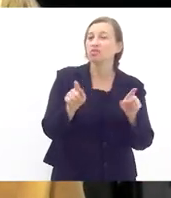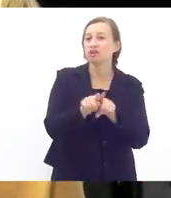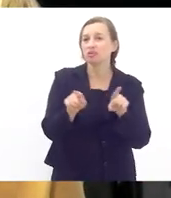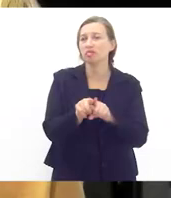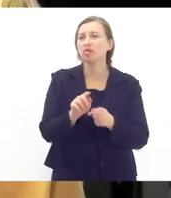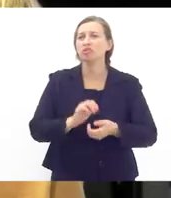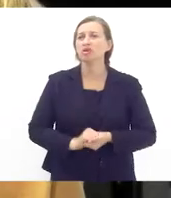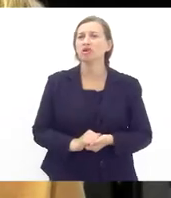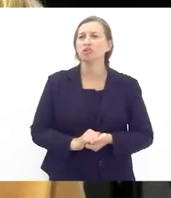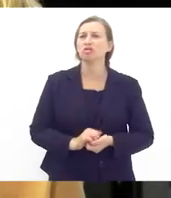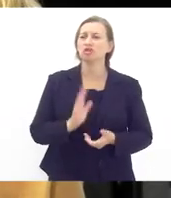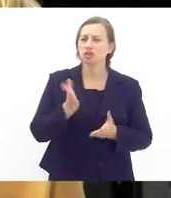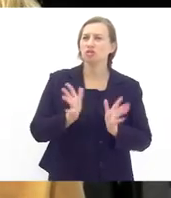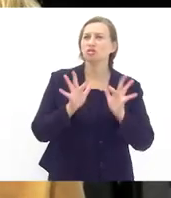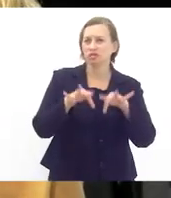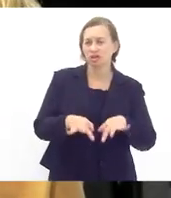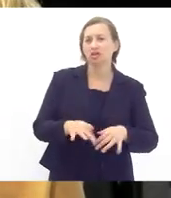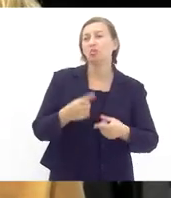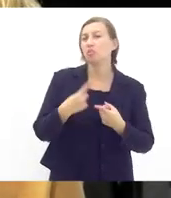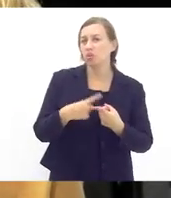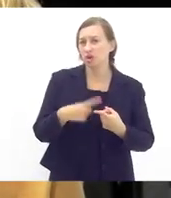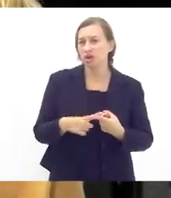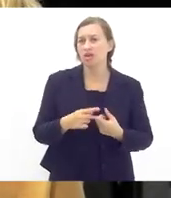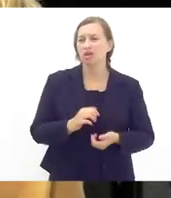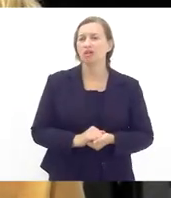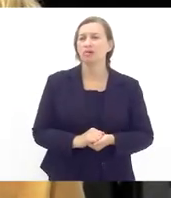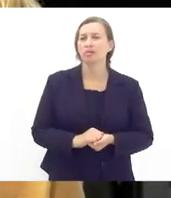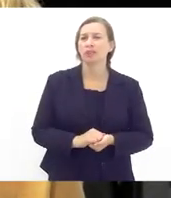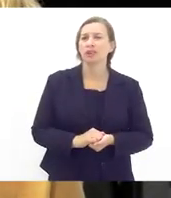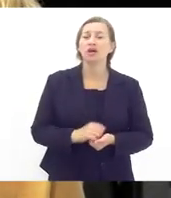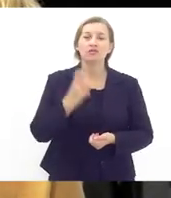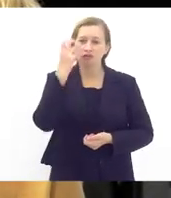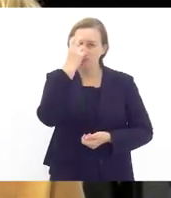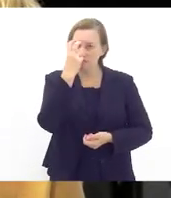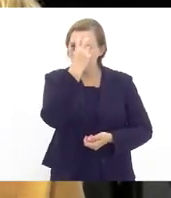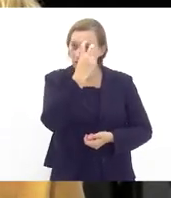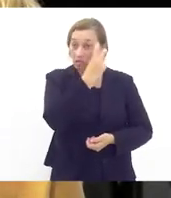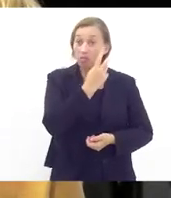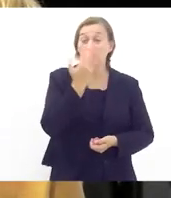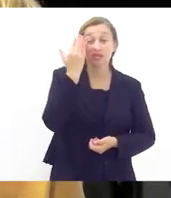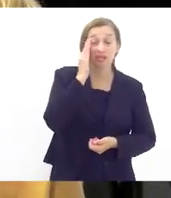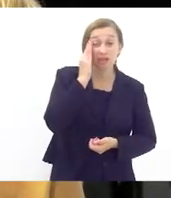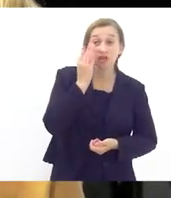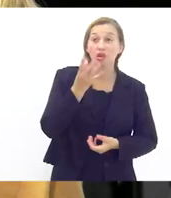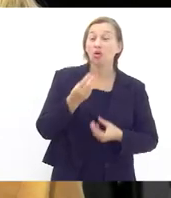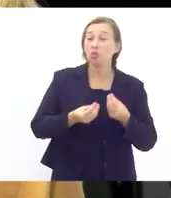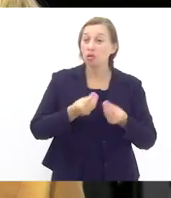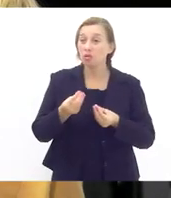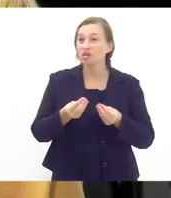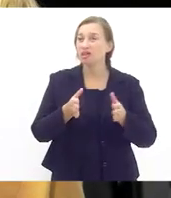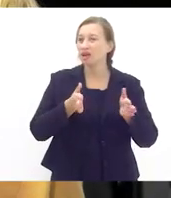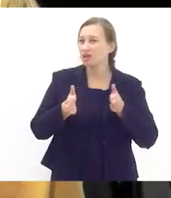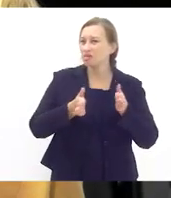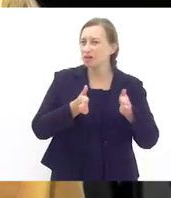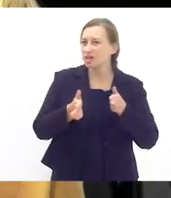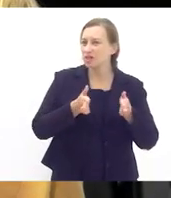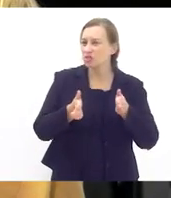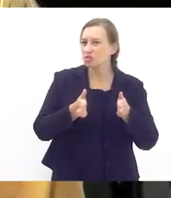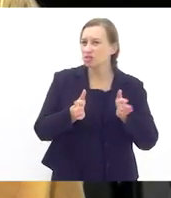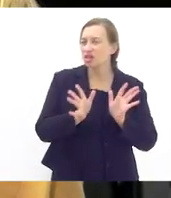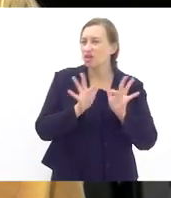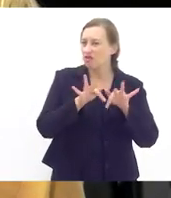eu já tô caminhando para o final porque assim Verônica eu entendo como a gente tá naquela fase de